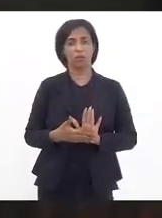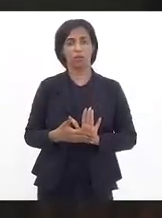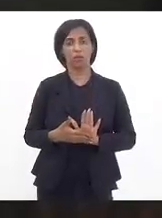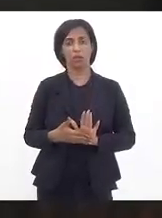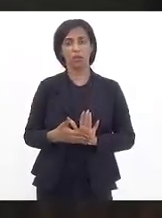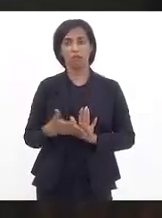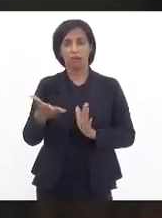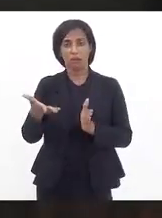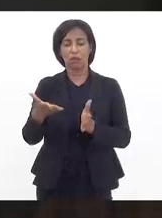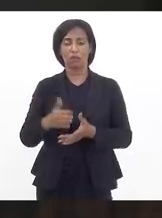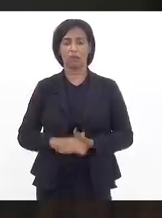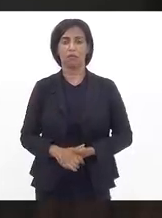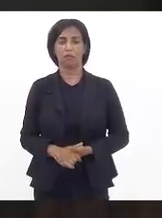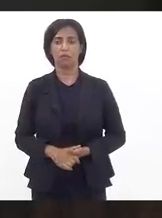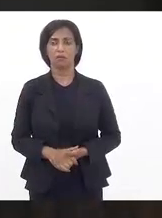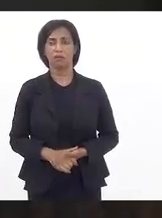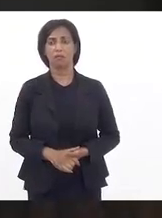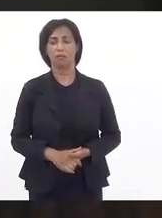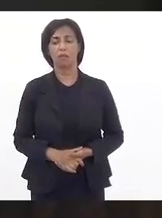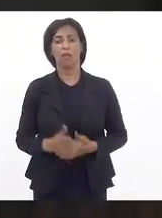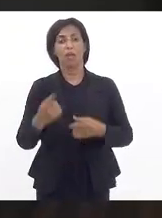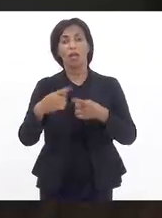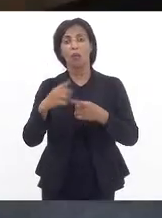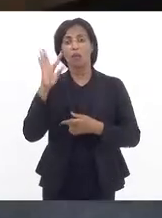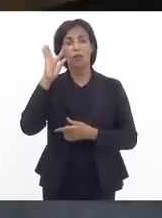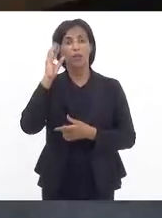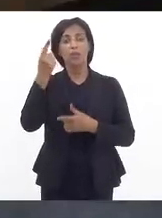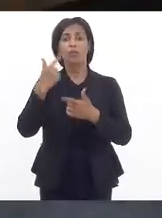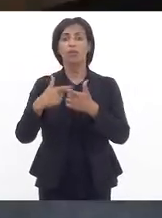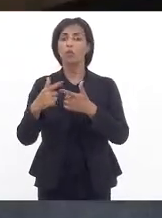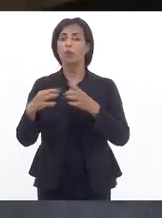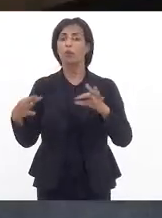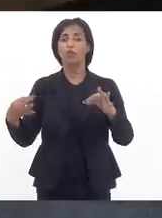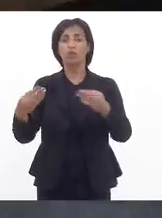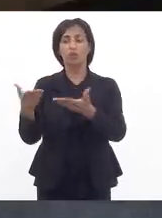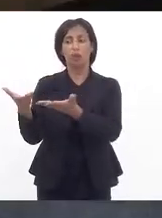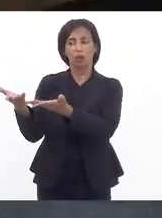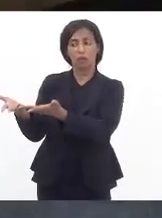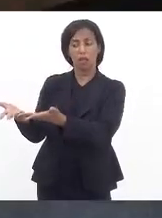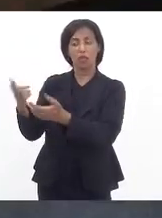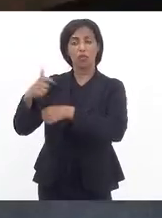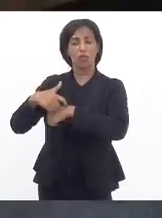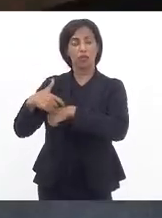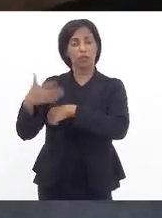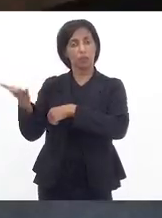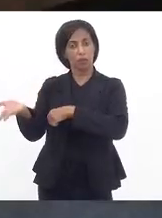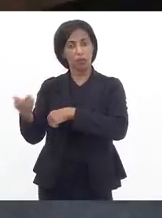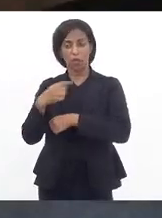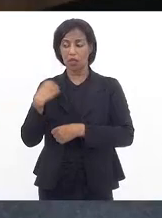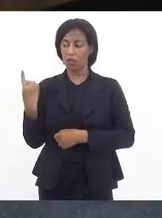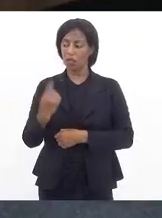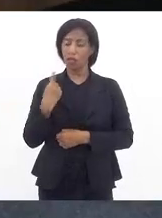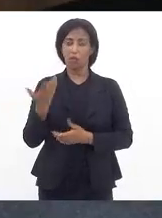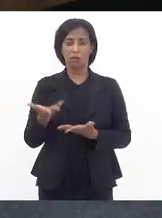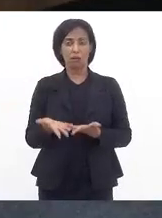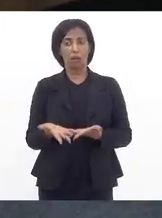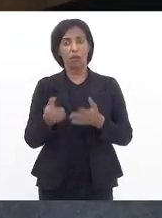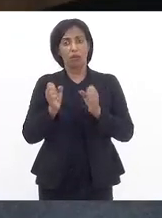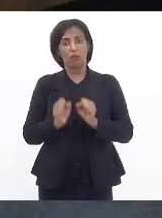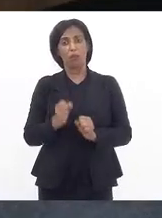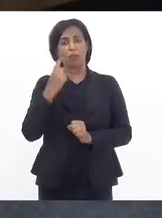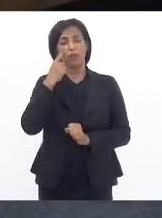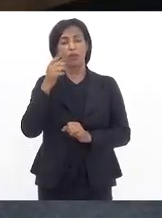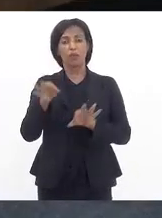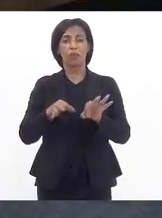povo tava programa é que a senhora resolveu o problema de todo mundo com isso eles que bloqueie o tempo dele e o nosso que que vai